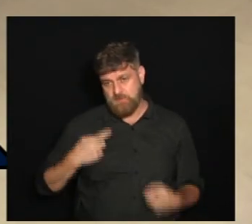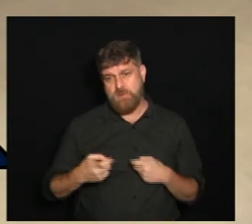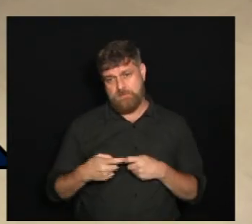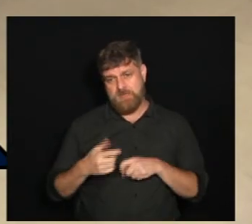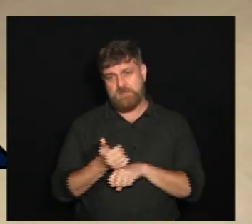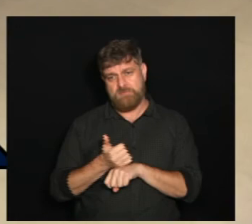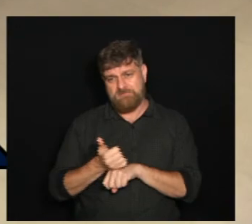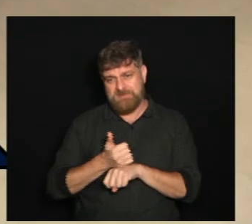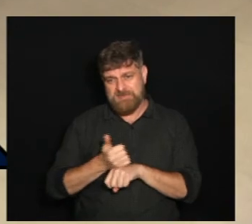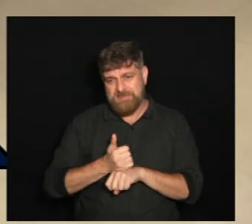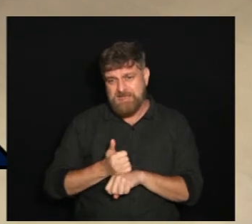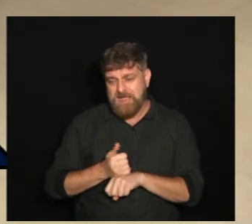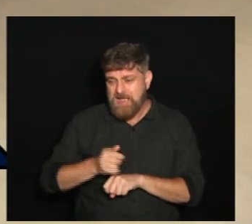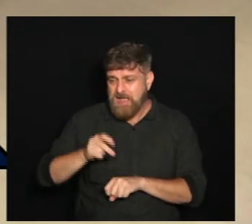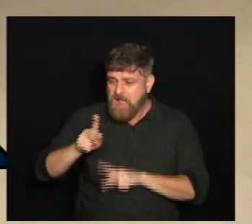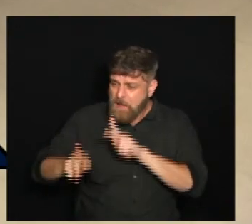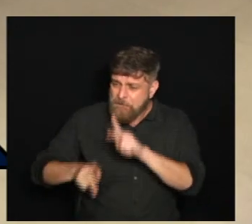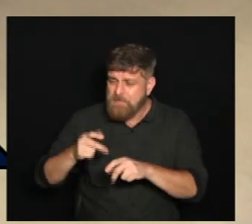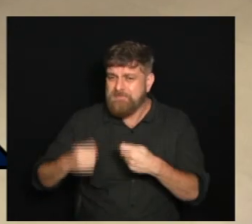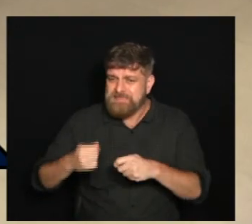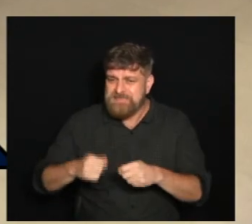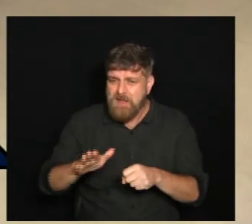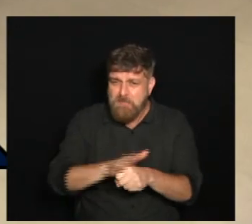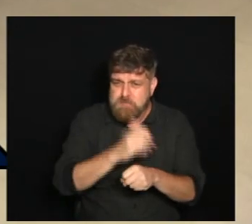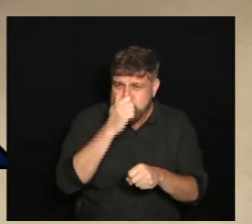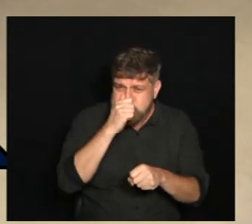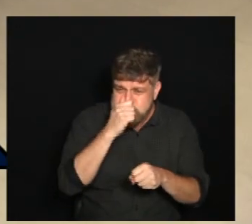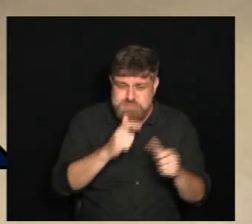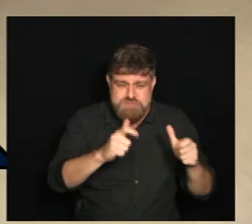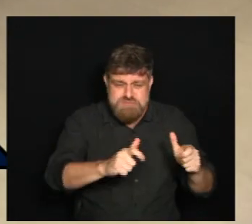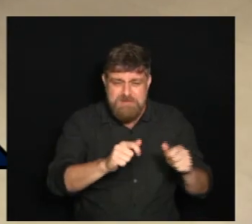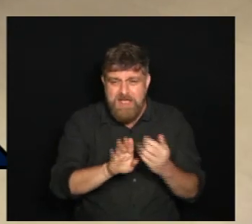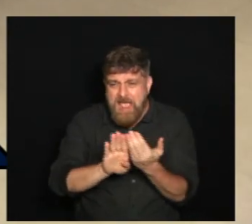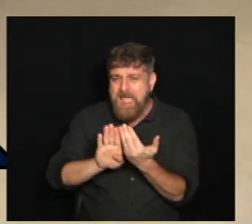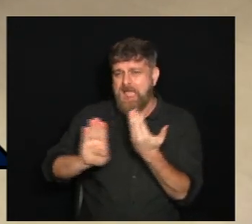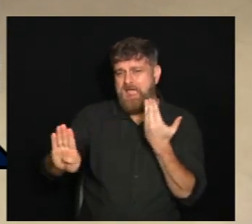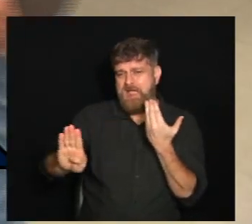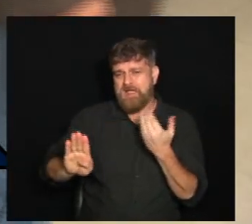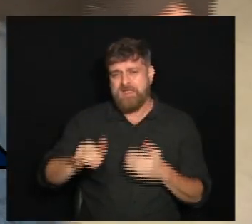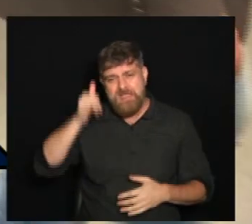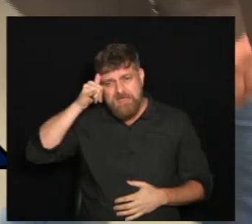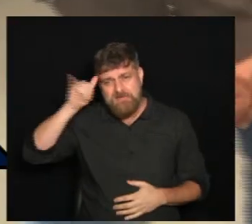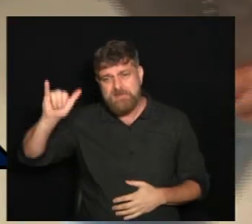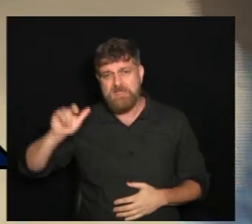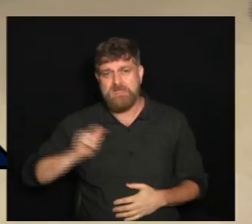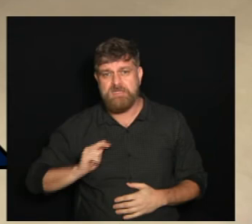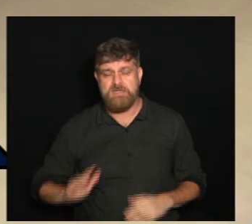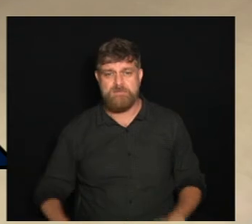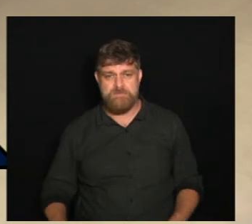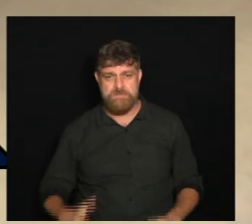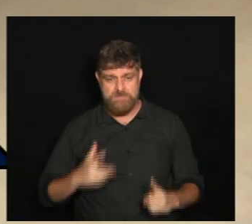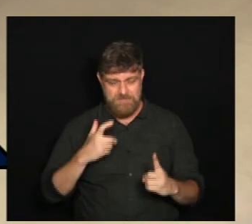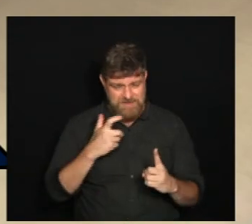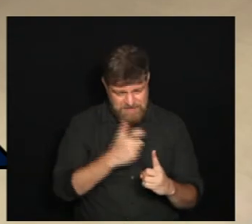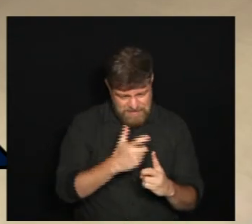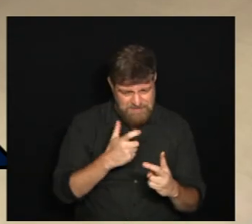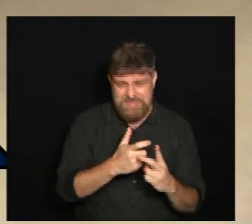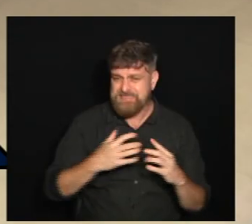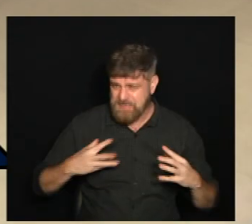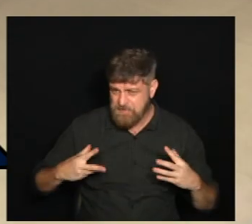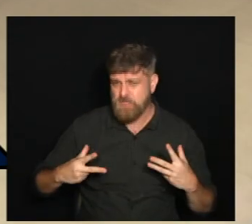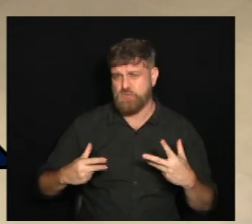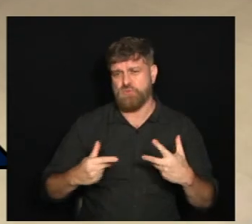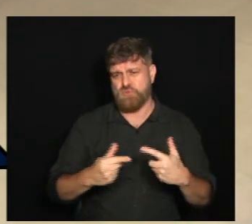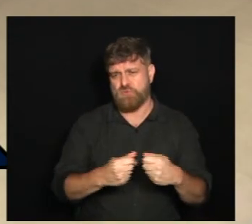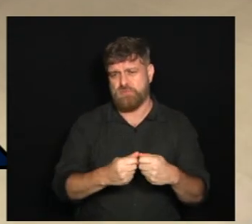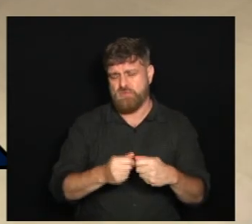pessoas evitem aglomerações, como disse o vereador aí da Farmácia, existem vacinas suficientes para todos,